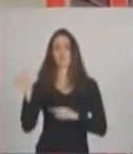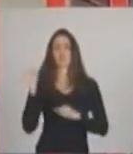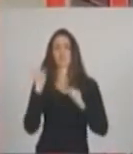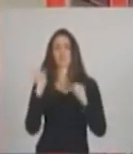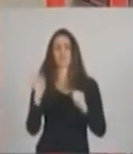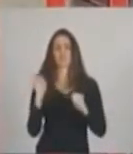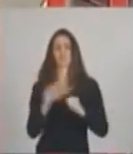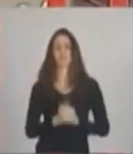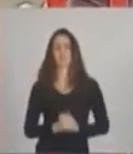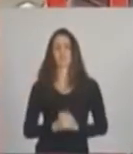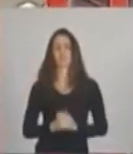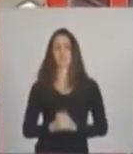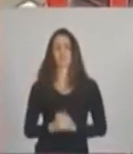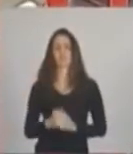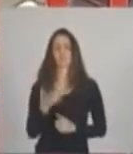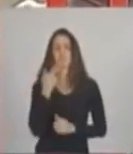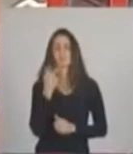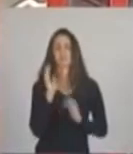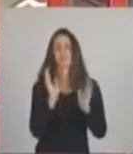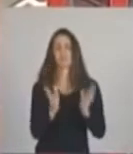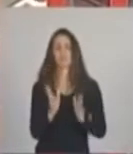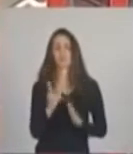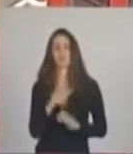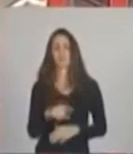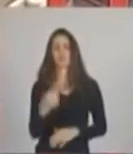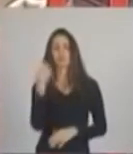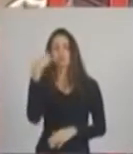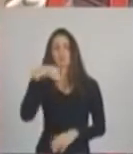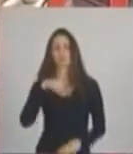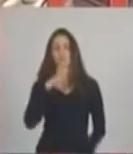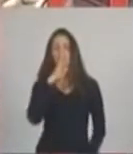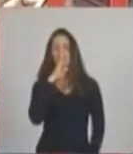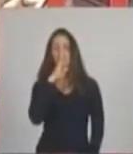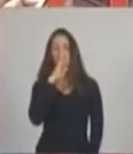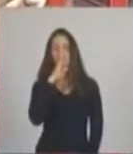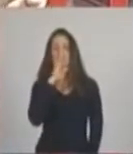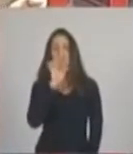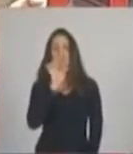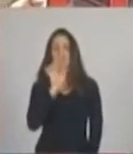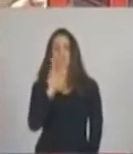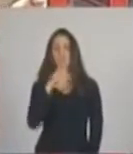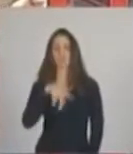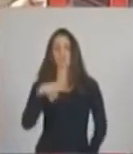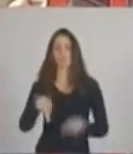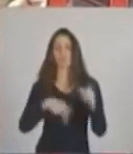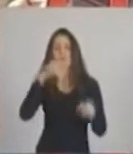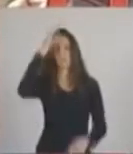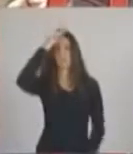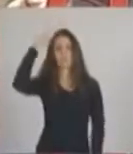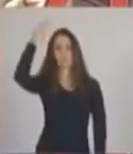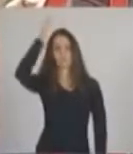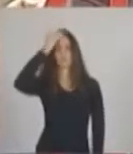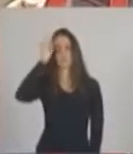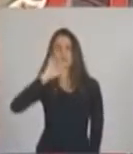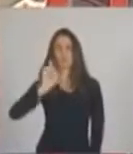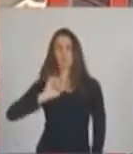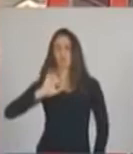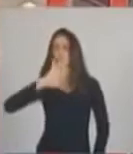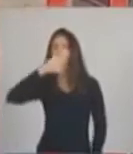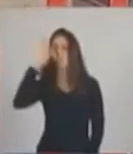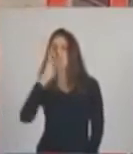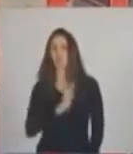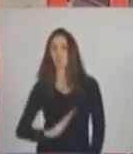E, como falei há pouco, quero desejar um minuto de silêncio, não só dos capixabas, mas também dos brasileiros, mais